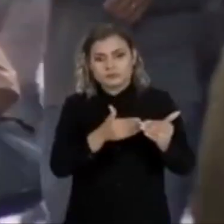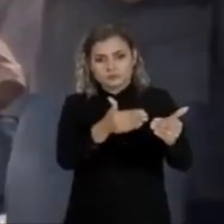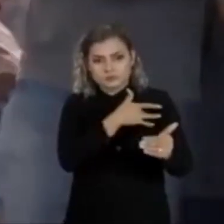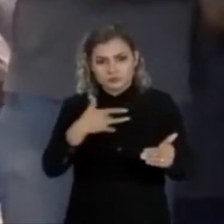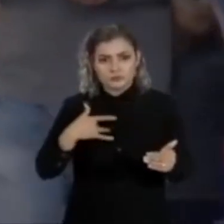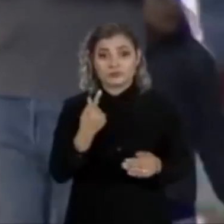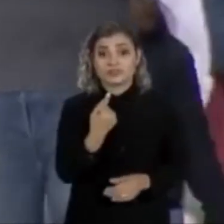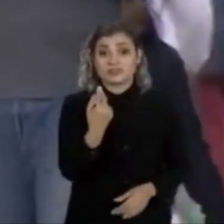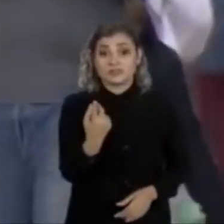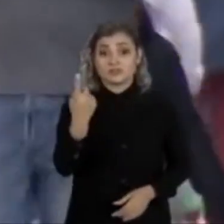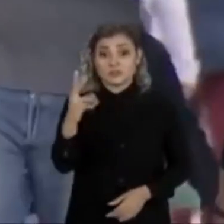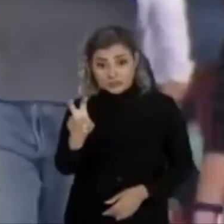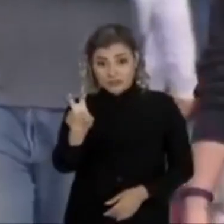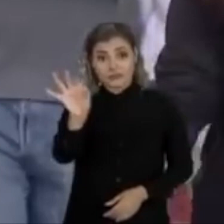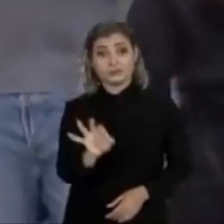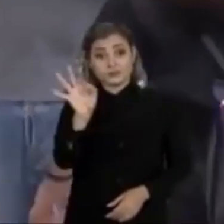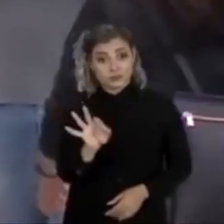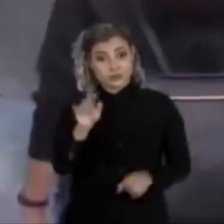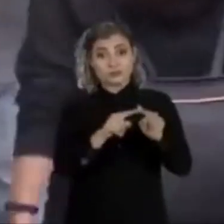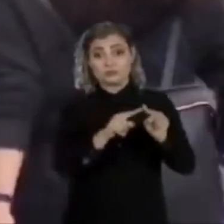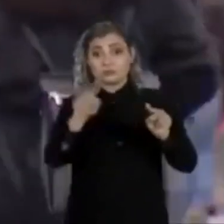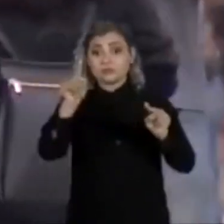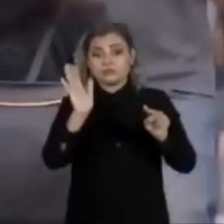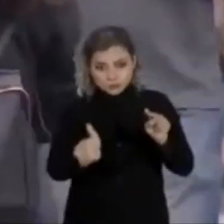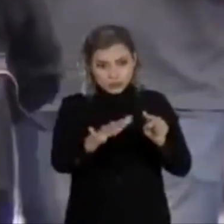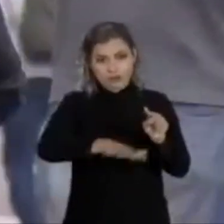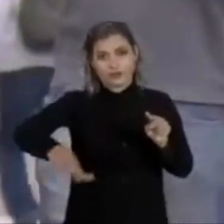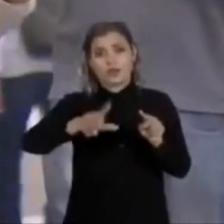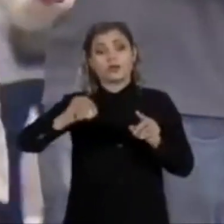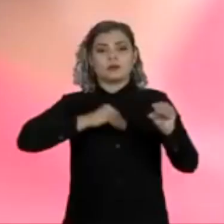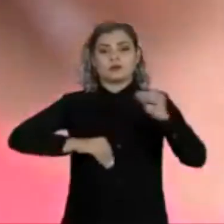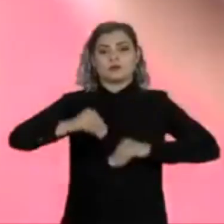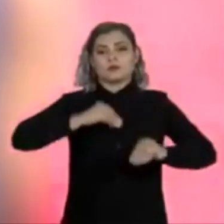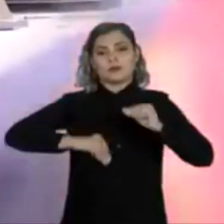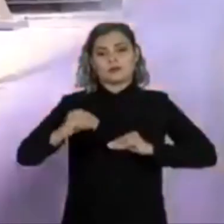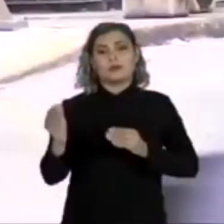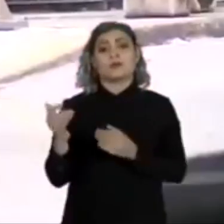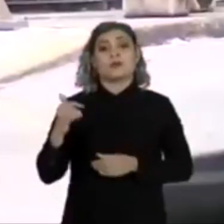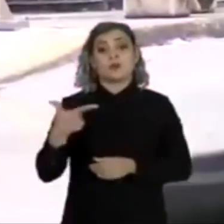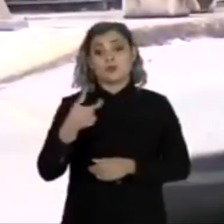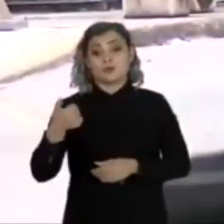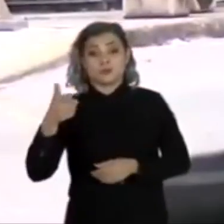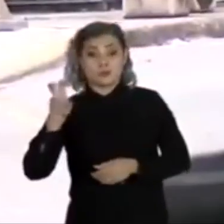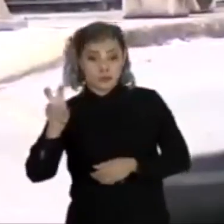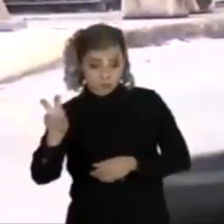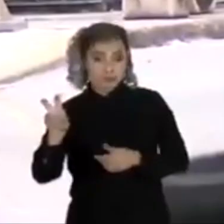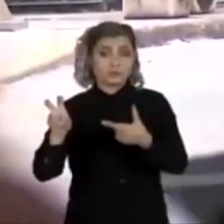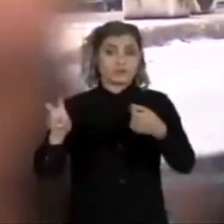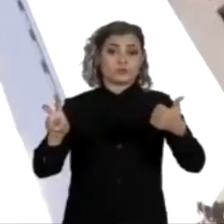115% nos registros de procedimentos relacionados à depressão entre 2015 e